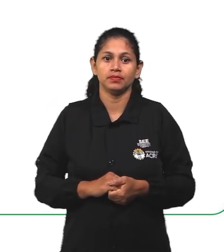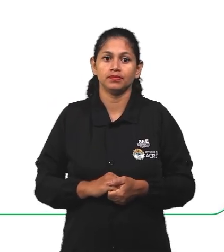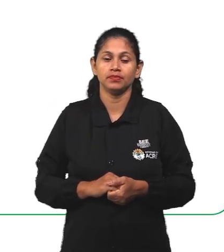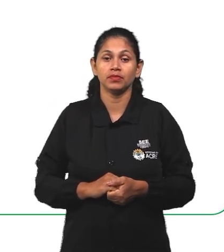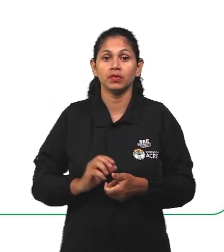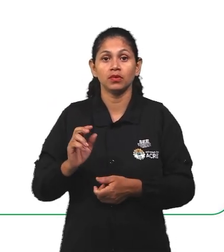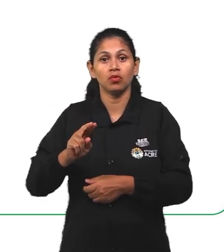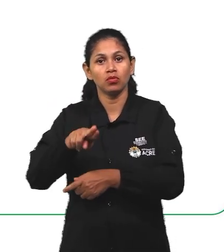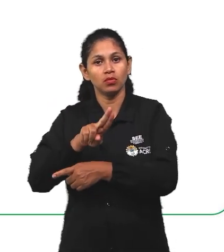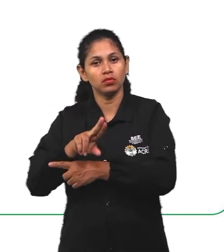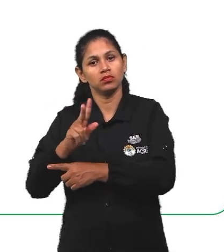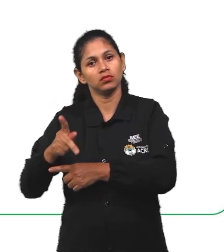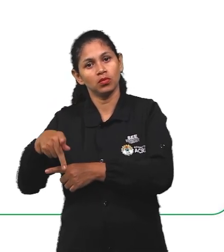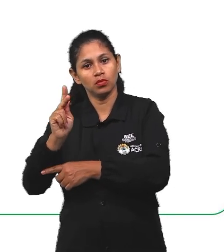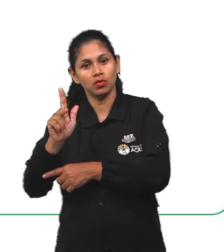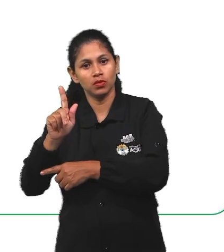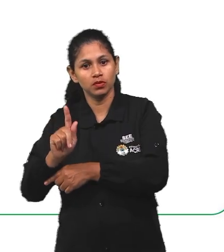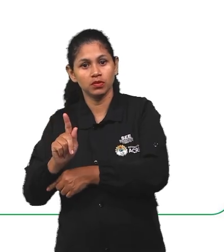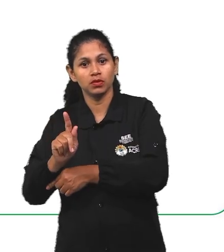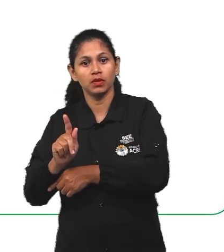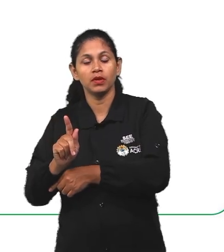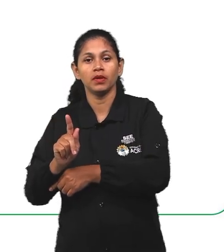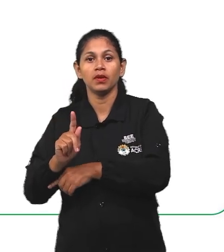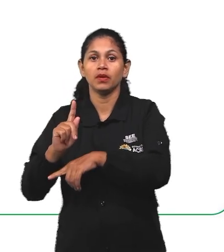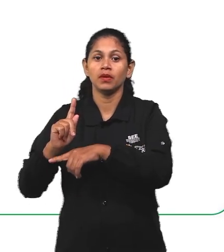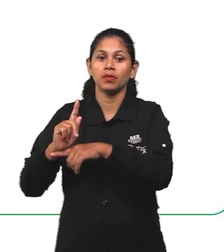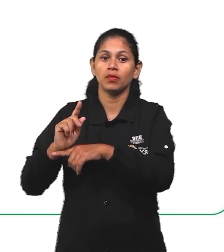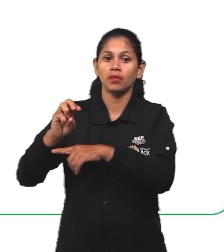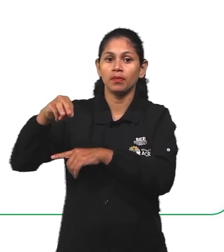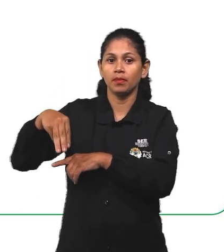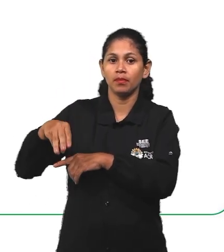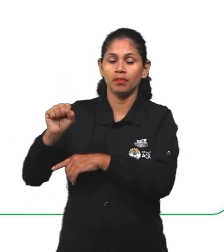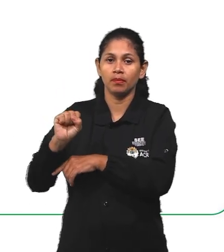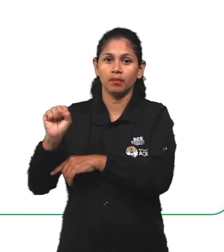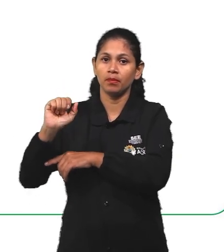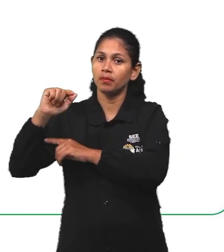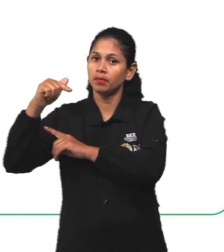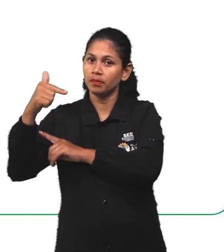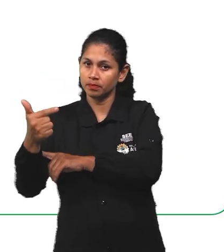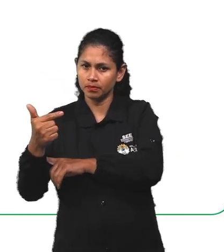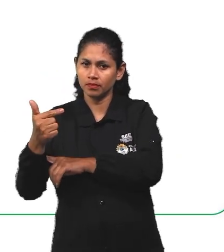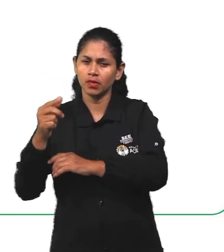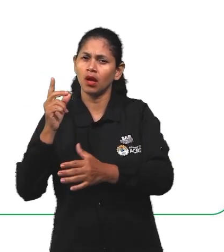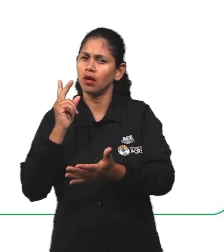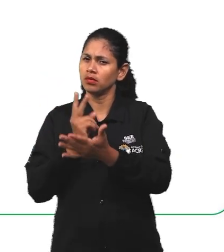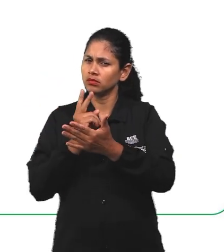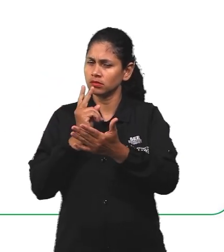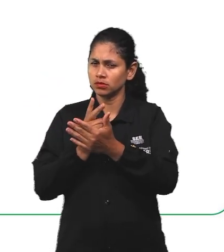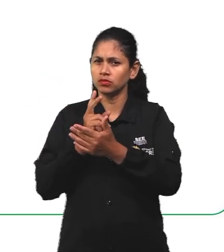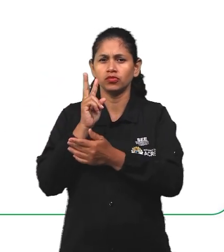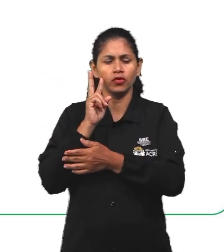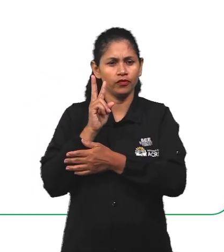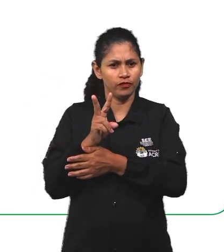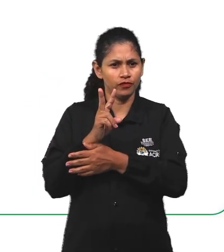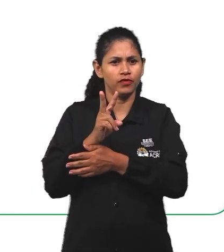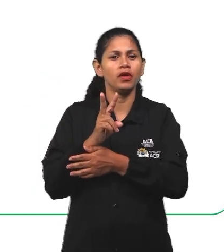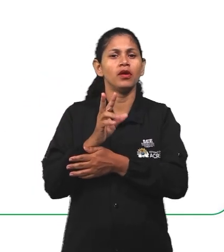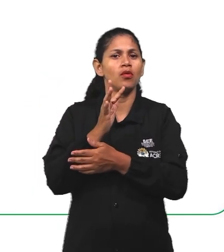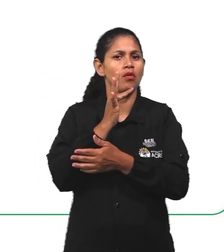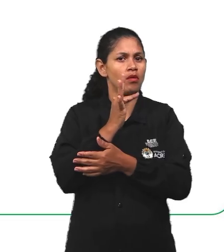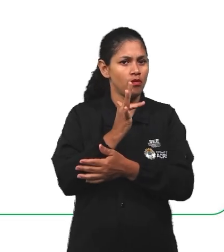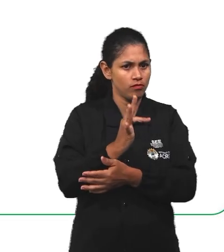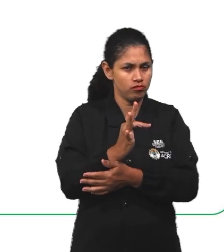o quilograma vezes metros por segundo ao quadrado. Toda vez que você vê uma grandeza força, ela vai vir